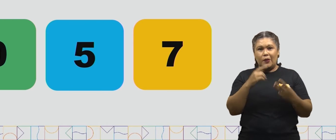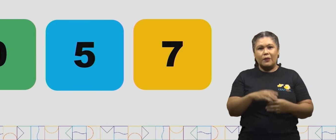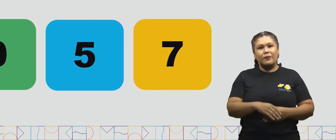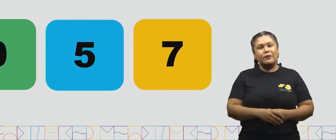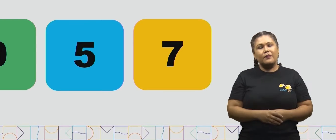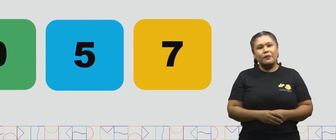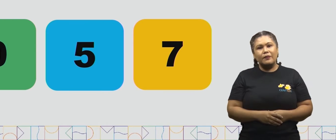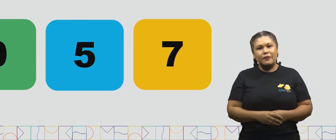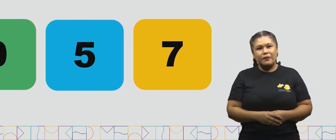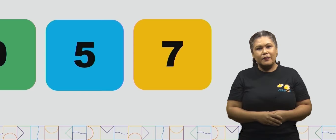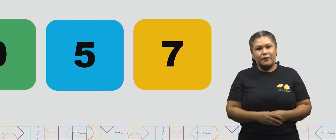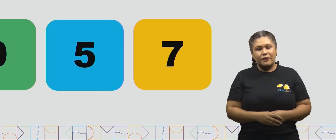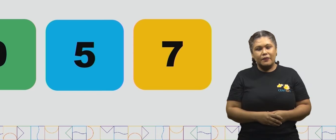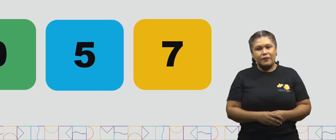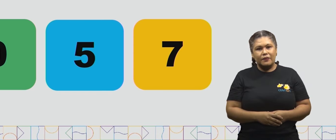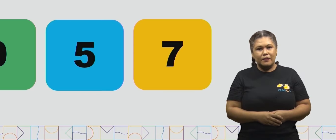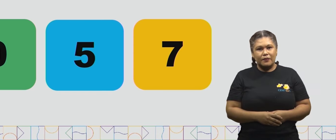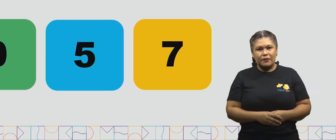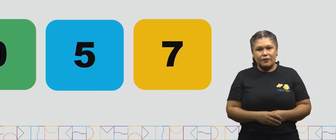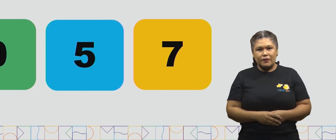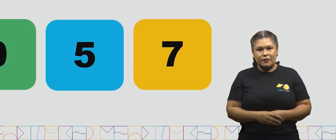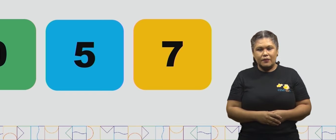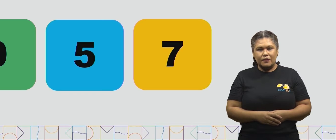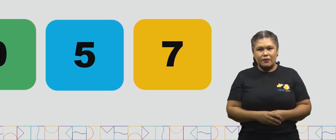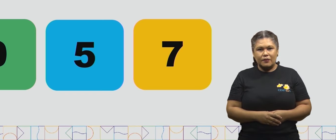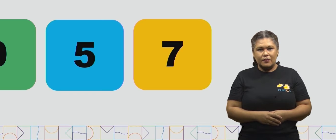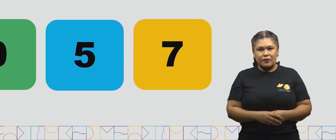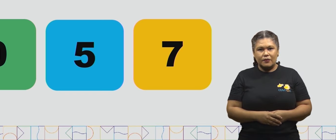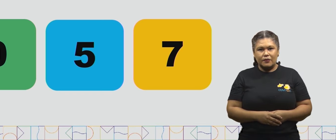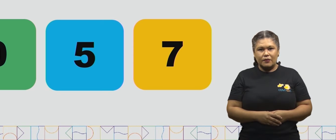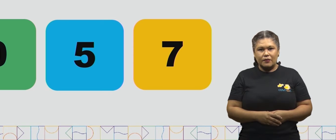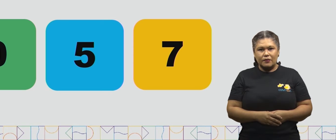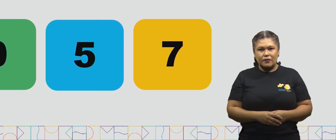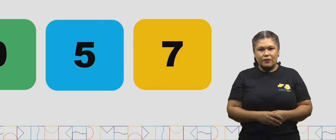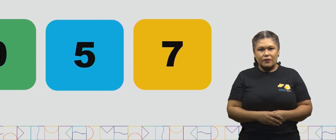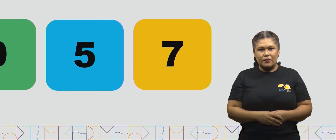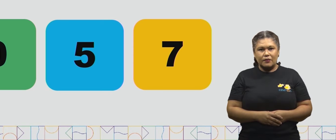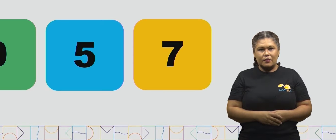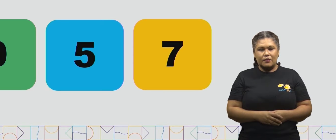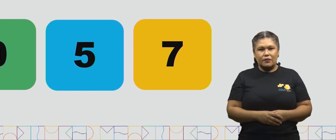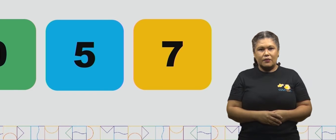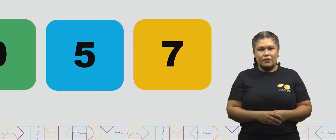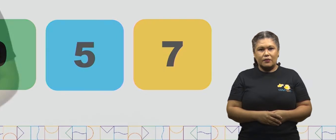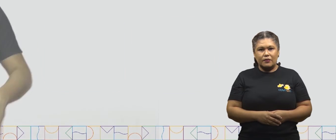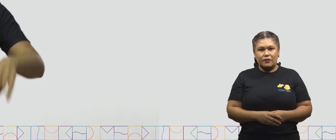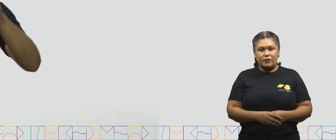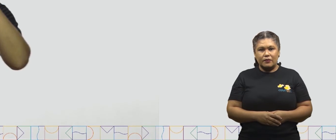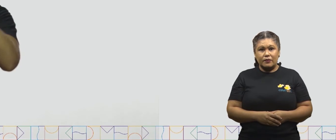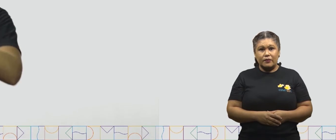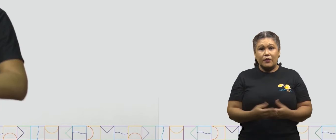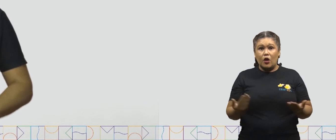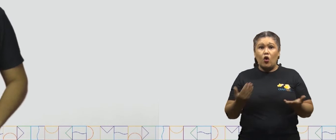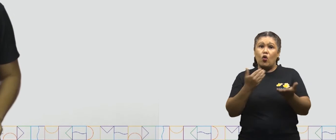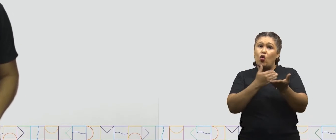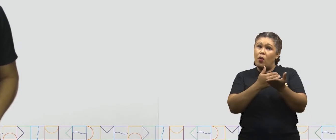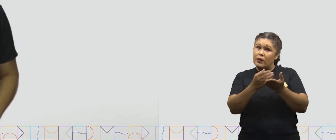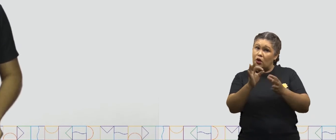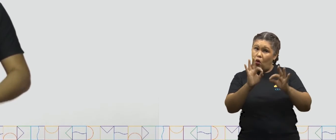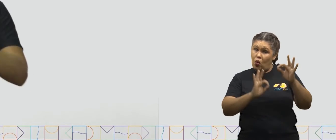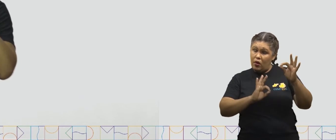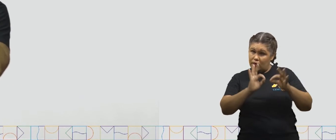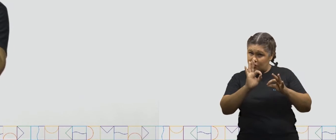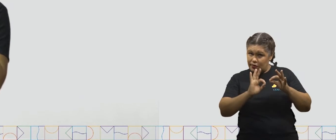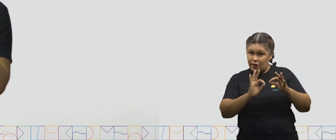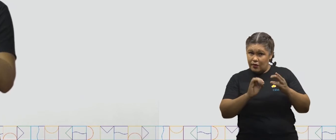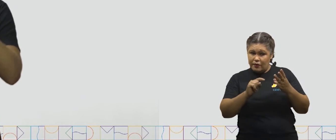quadro valor-lugar a posição de cada um desses números. Vamos